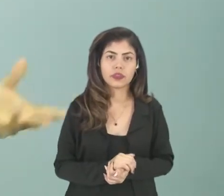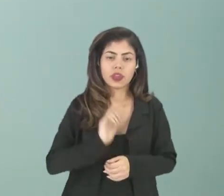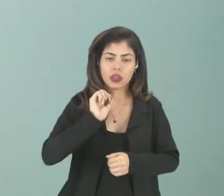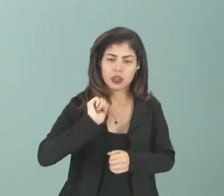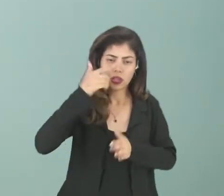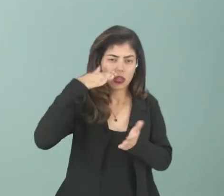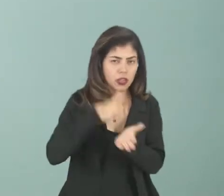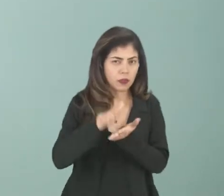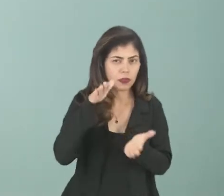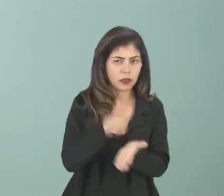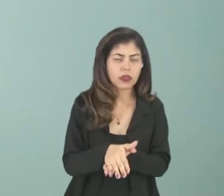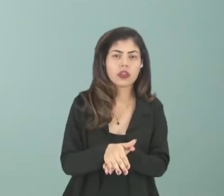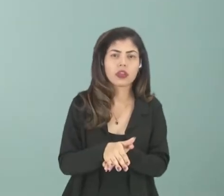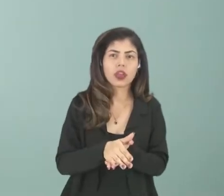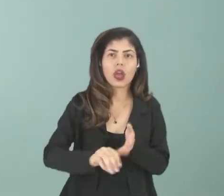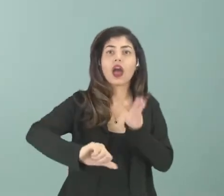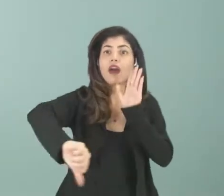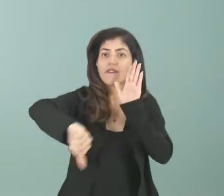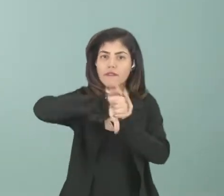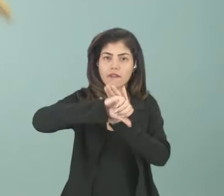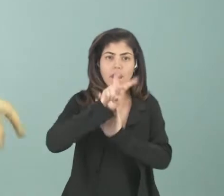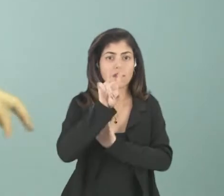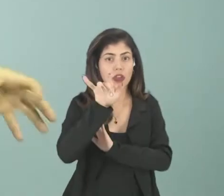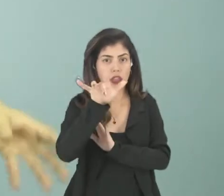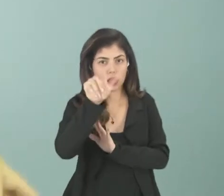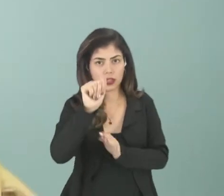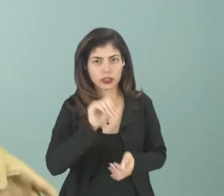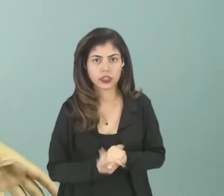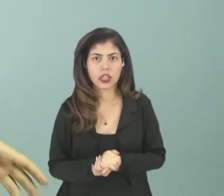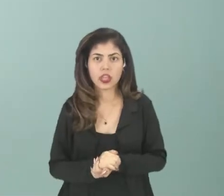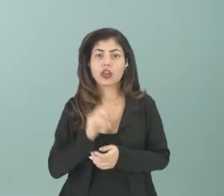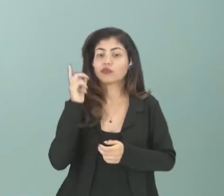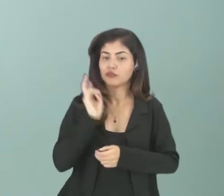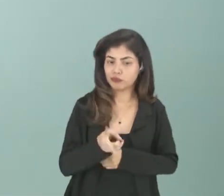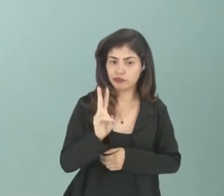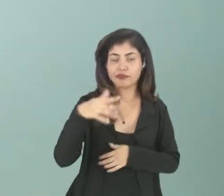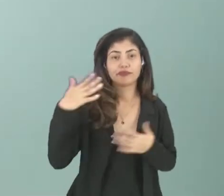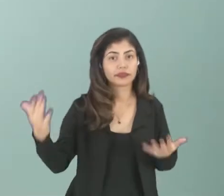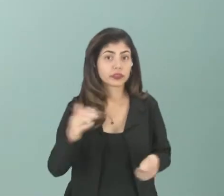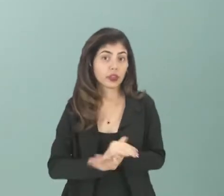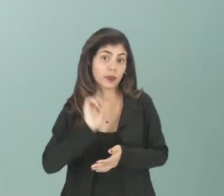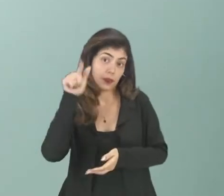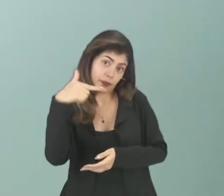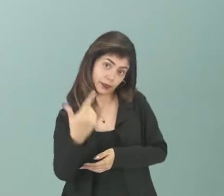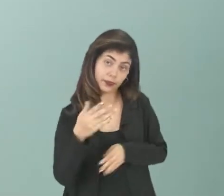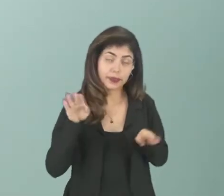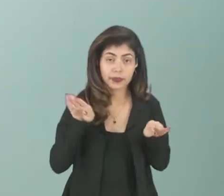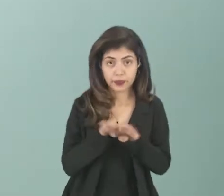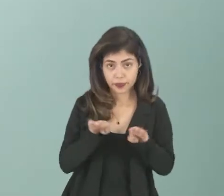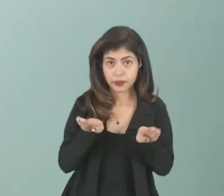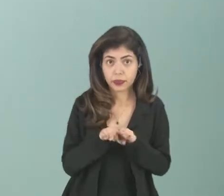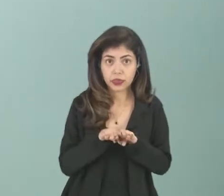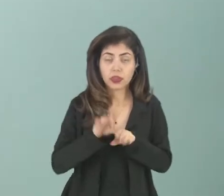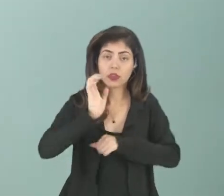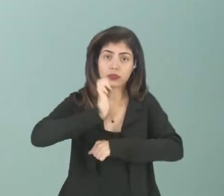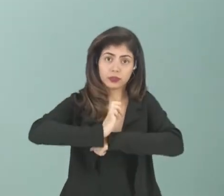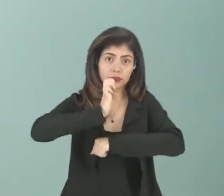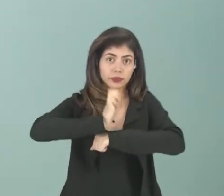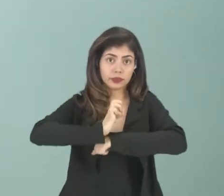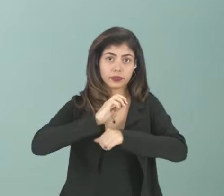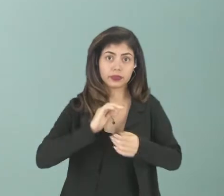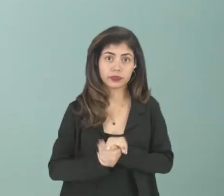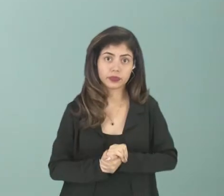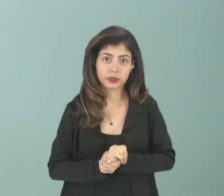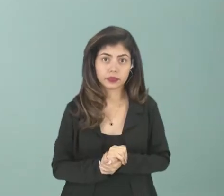gente estaria retroalimentando a barbárie desse ser humano. E é uma outra questão também que o Estado, quando a